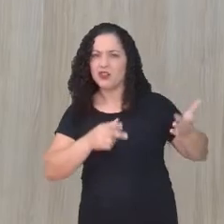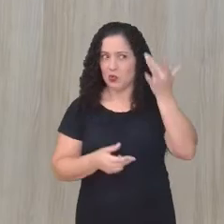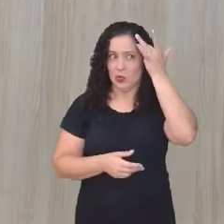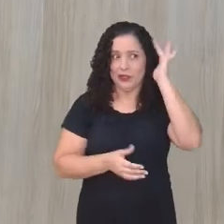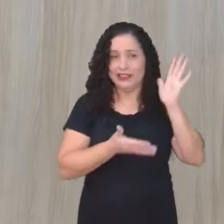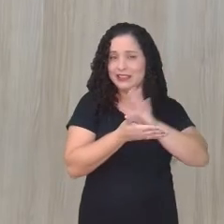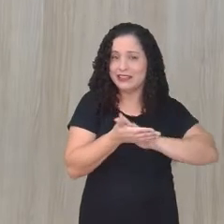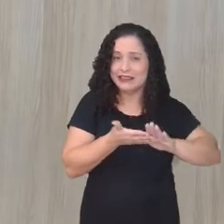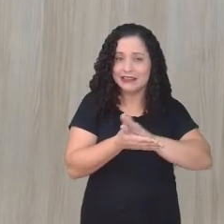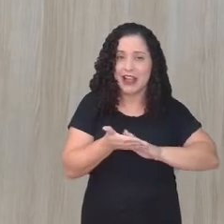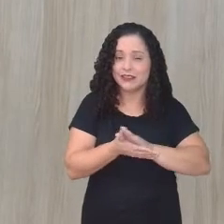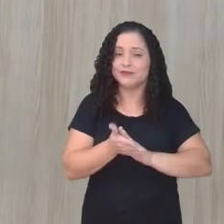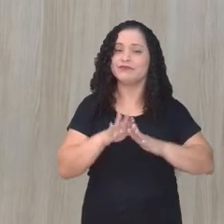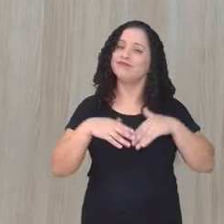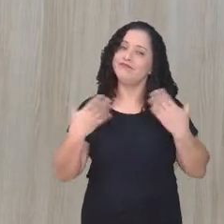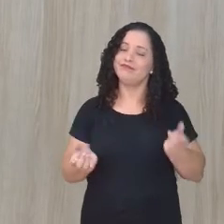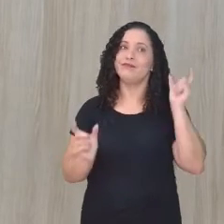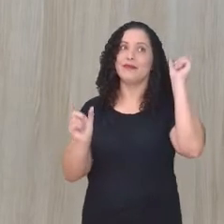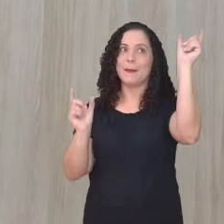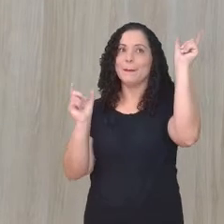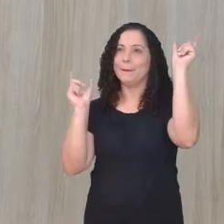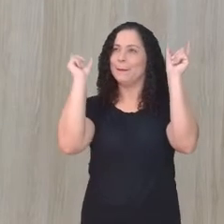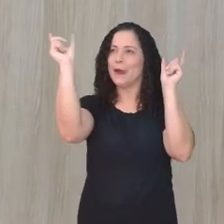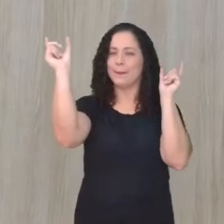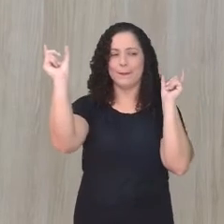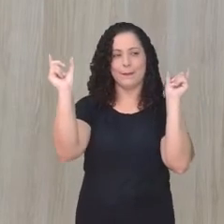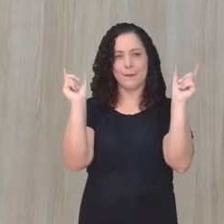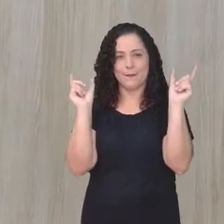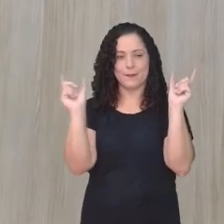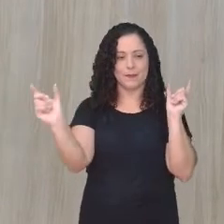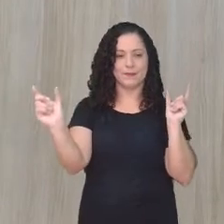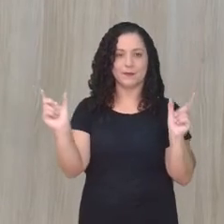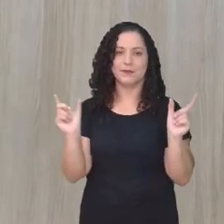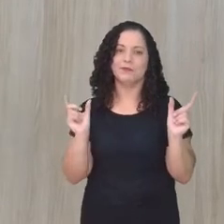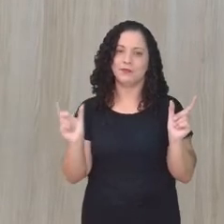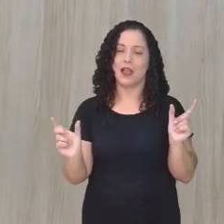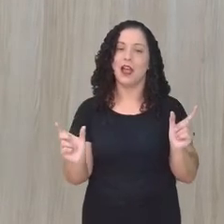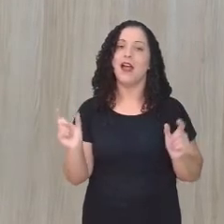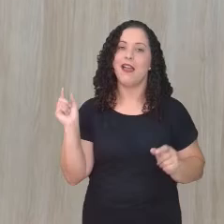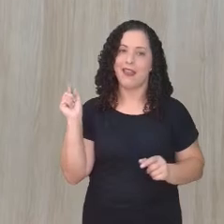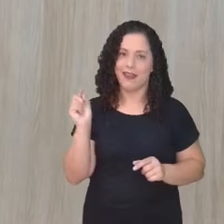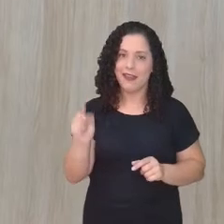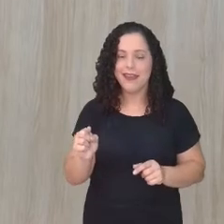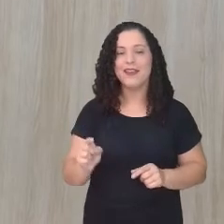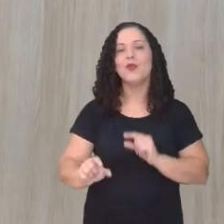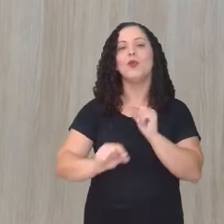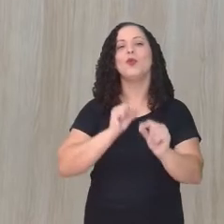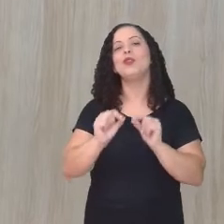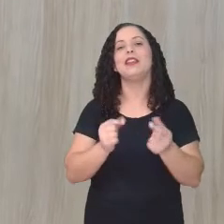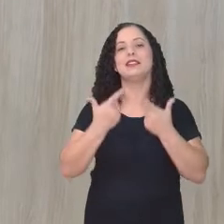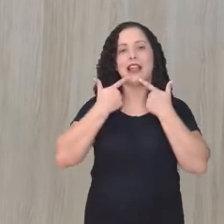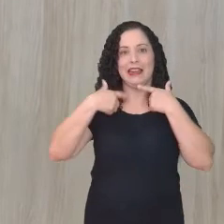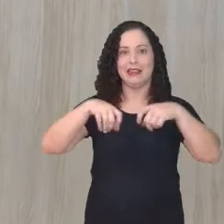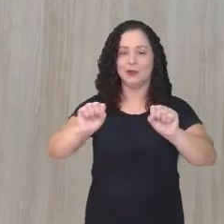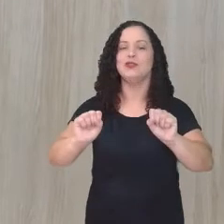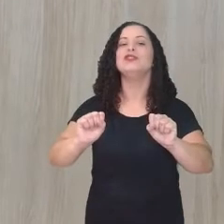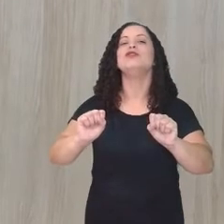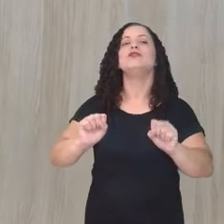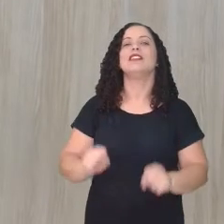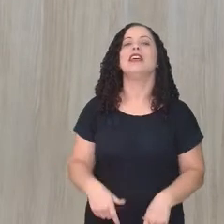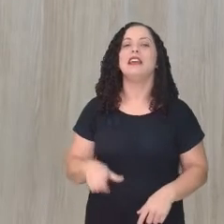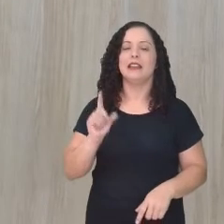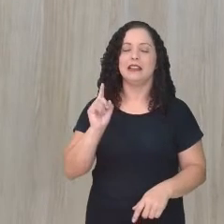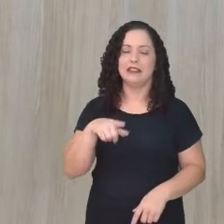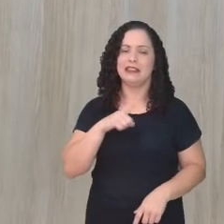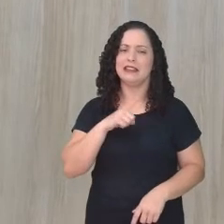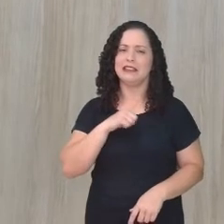o código é representado por toda essa convenção, não é, linguística, por todos esses